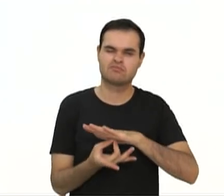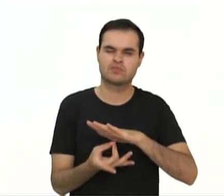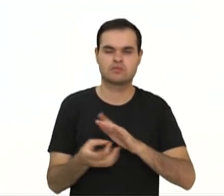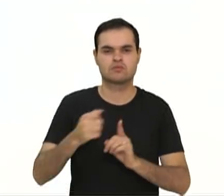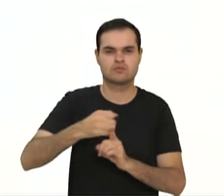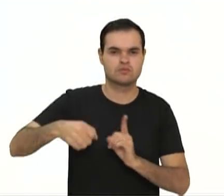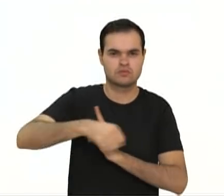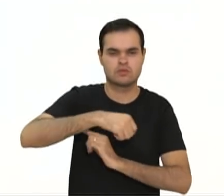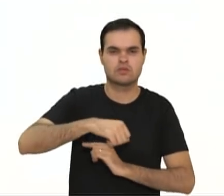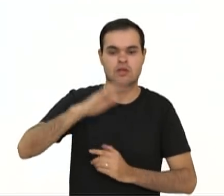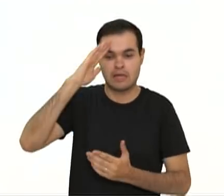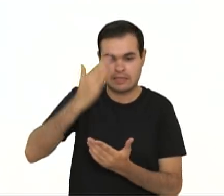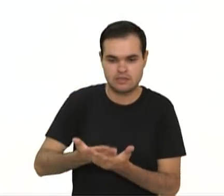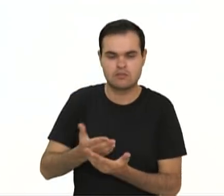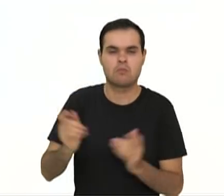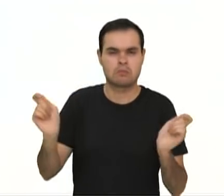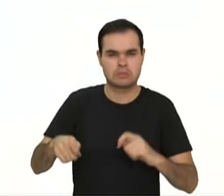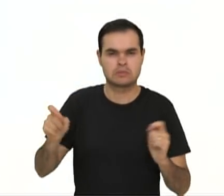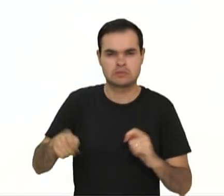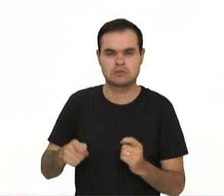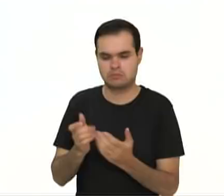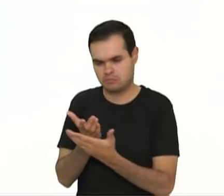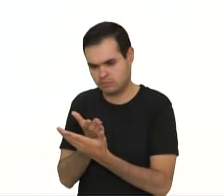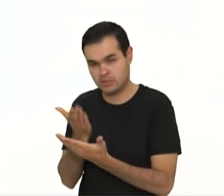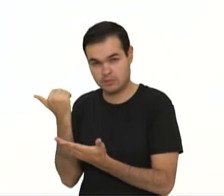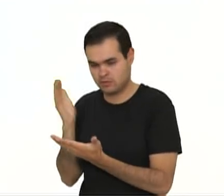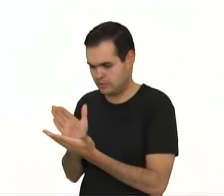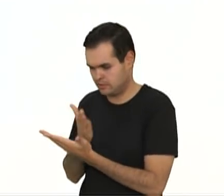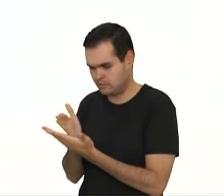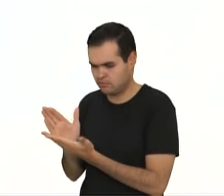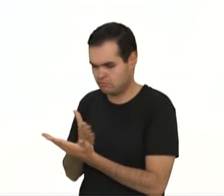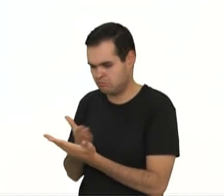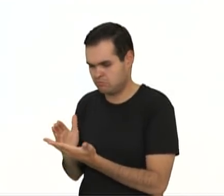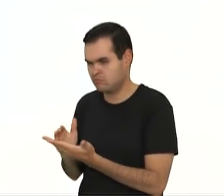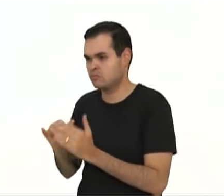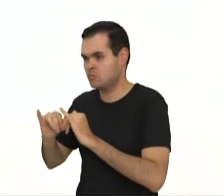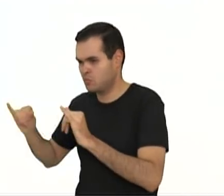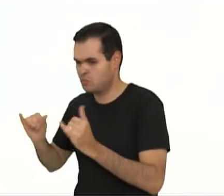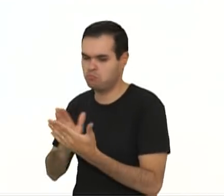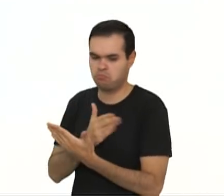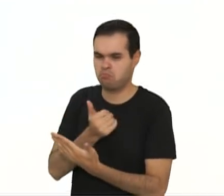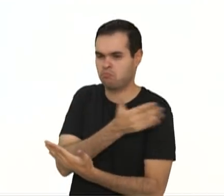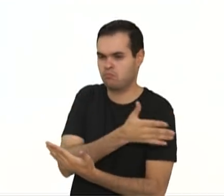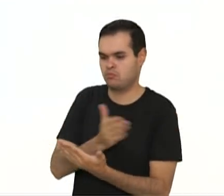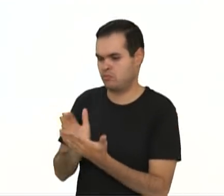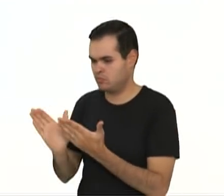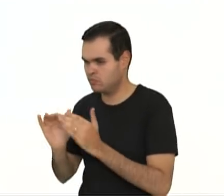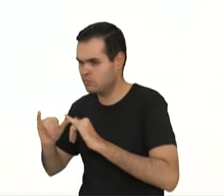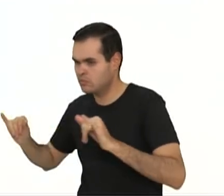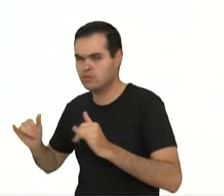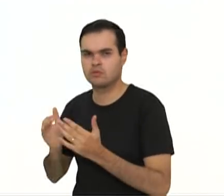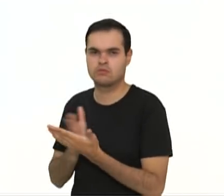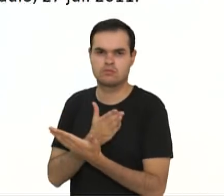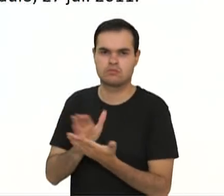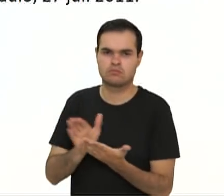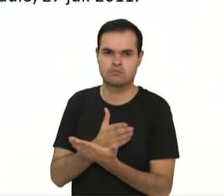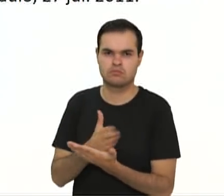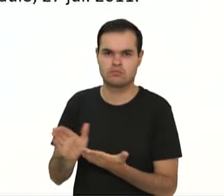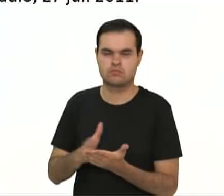acreditava ser possível tirar a média do que era declarado e descartar o que desviasse do